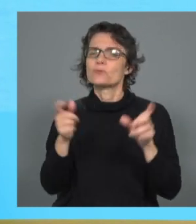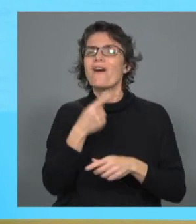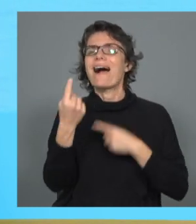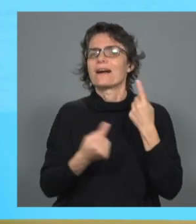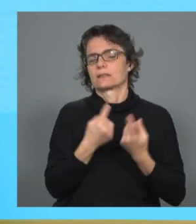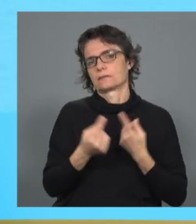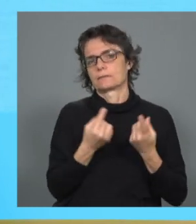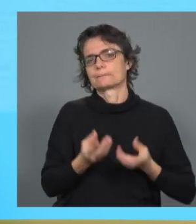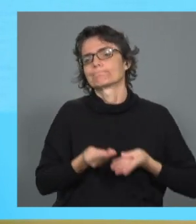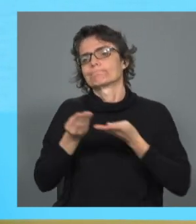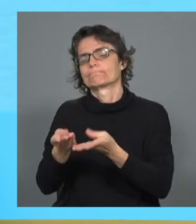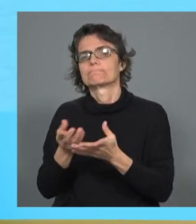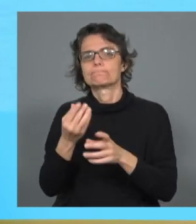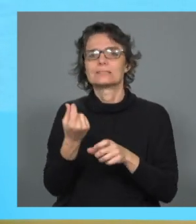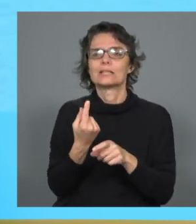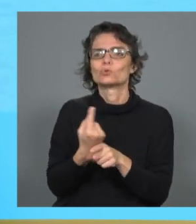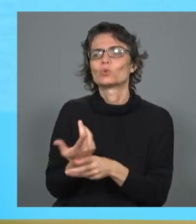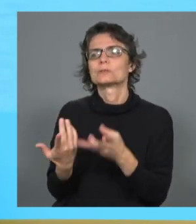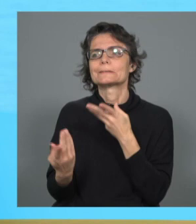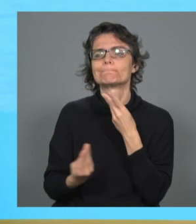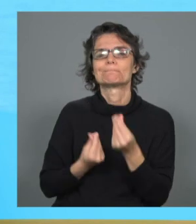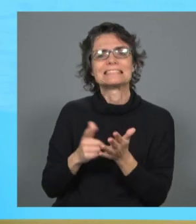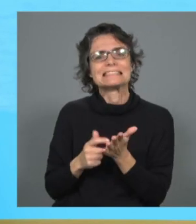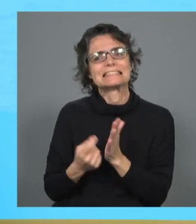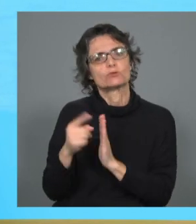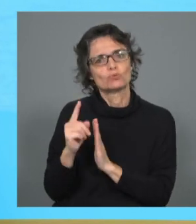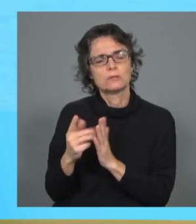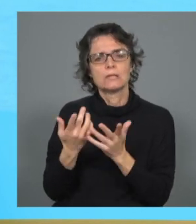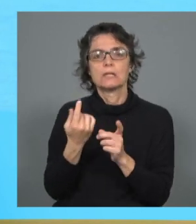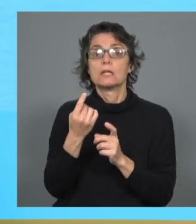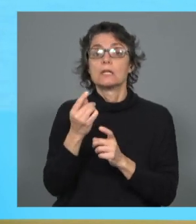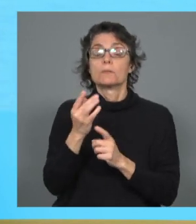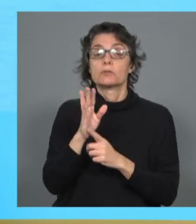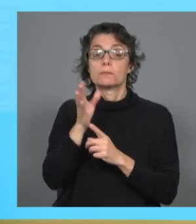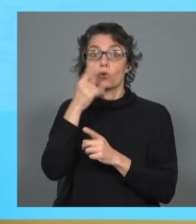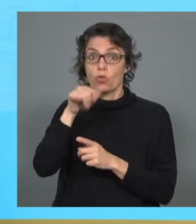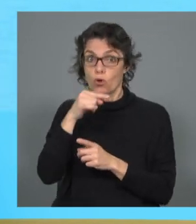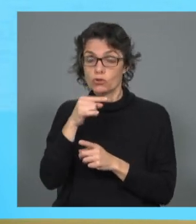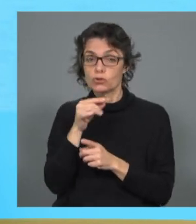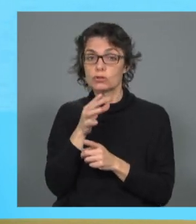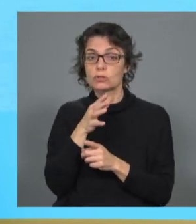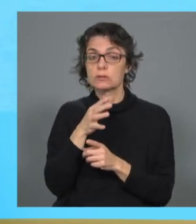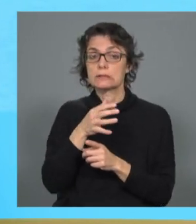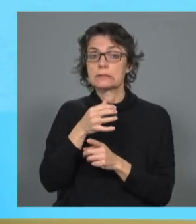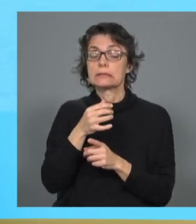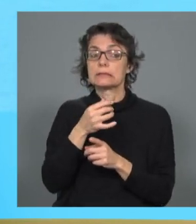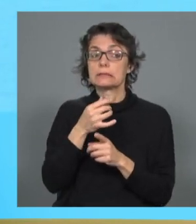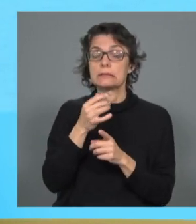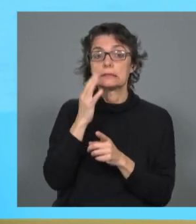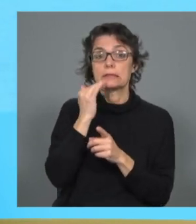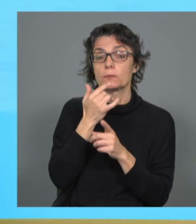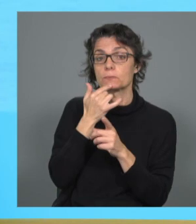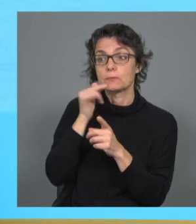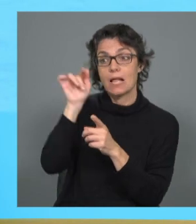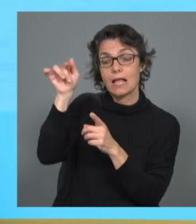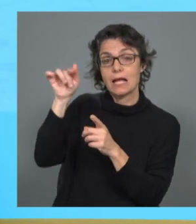são necessárias, não é? E, portanto, o nosso grande foco foi perceber, junto do Centro de Refugiados